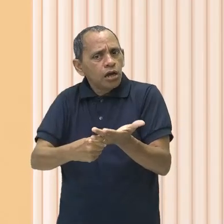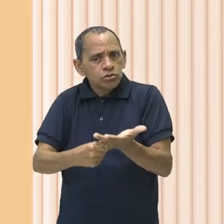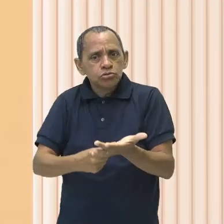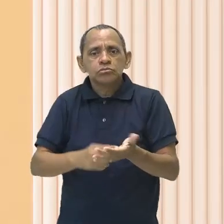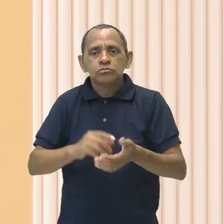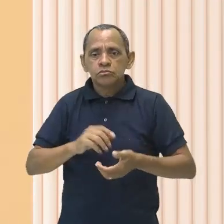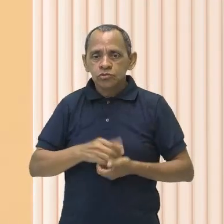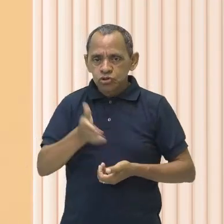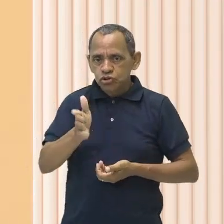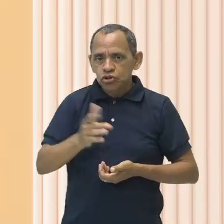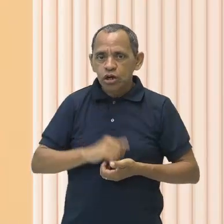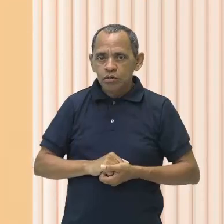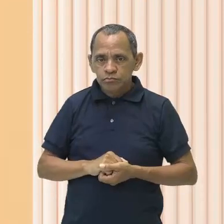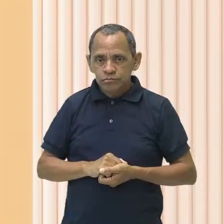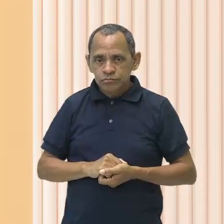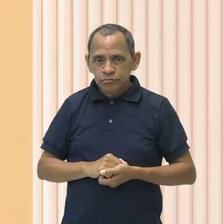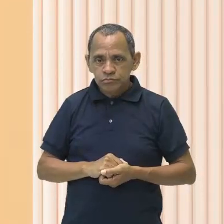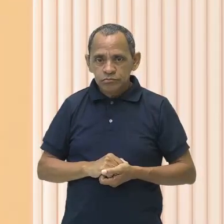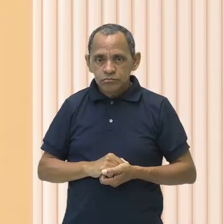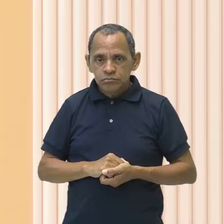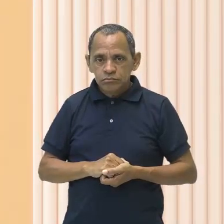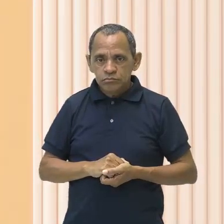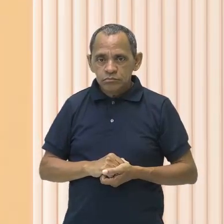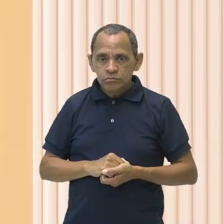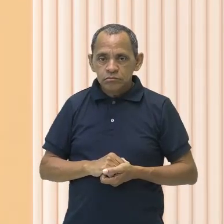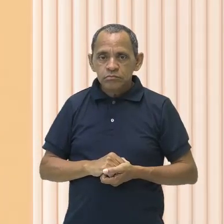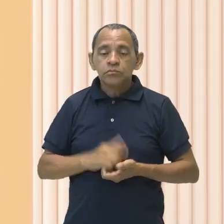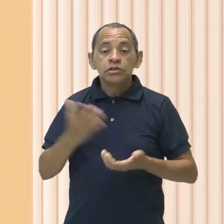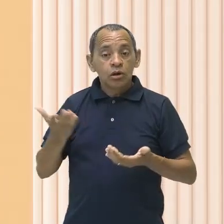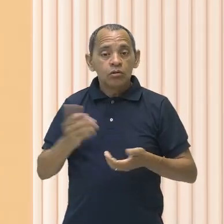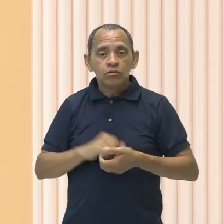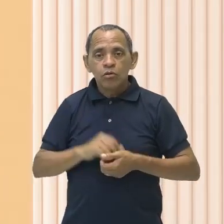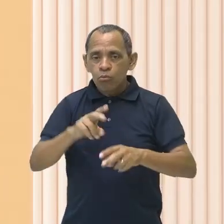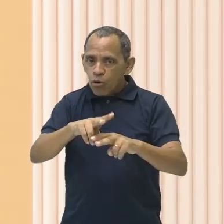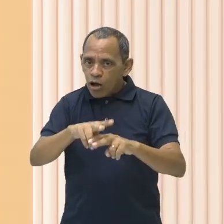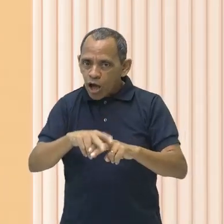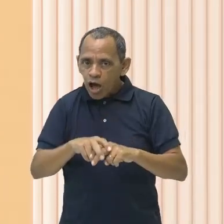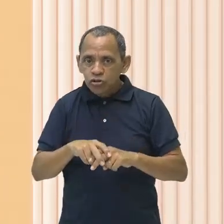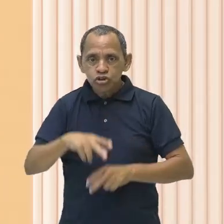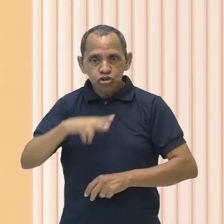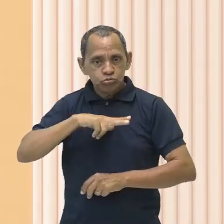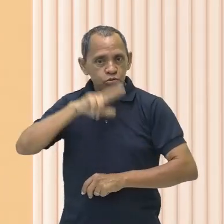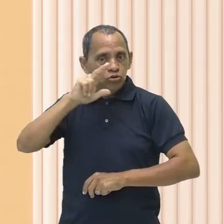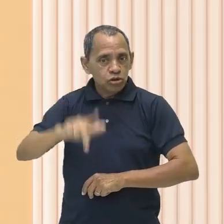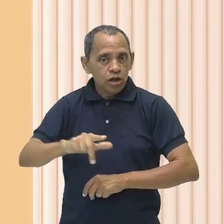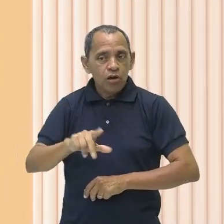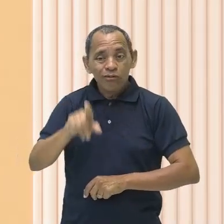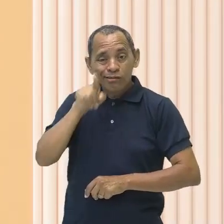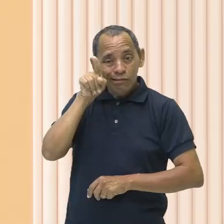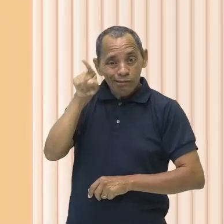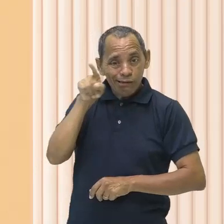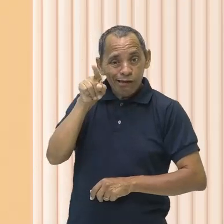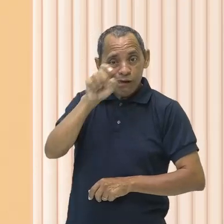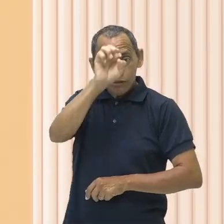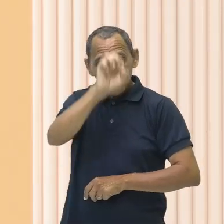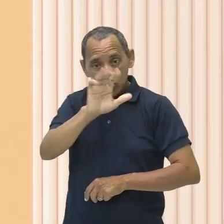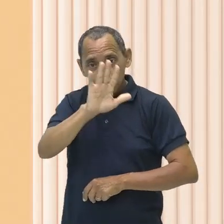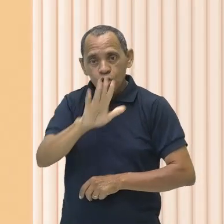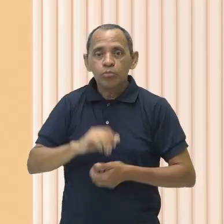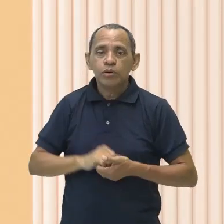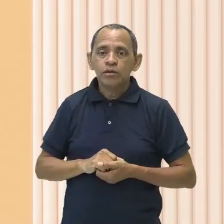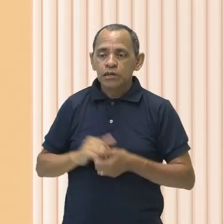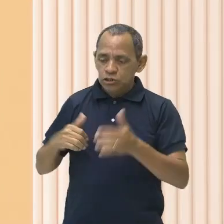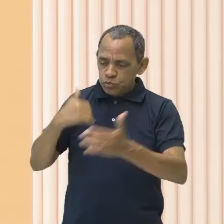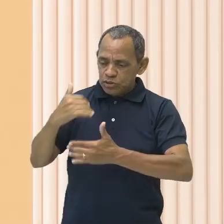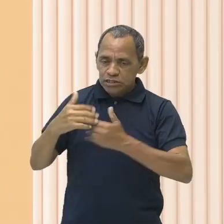relações comerciais com Portugal, visto que era a sua metrópole, certo? Esse processo colonizador vai